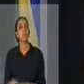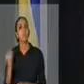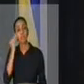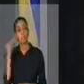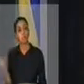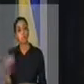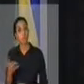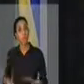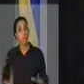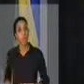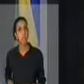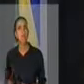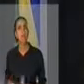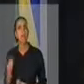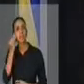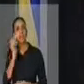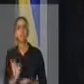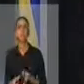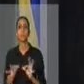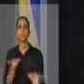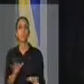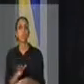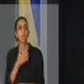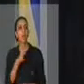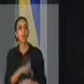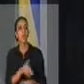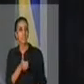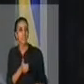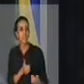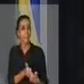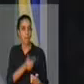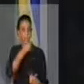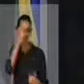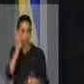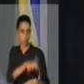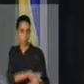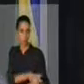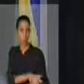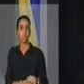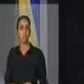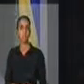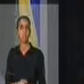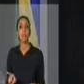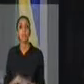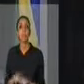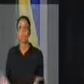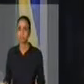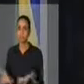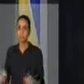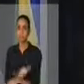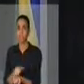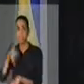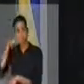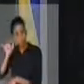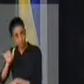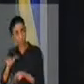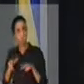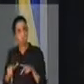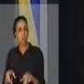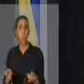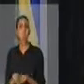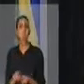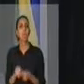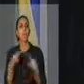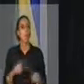que o equipamento fique mais próximo das pessoas, avançar nas políticas de prevenção, que é fundamental, em especial combate ao